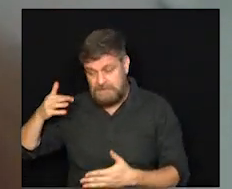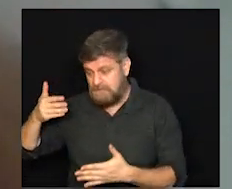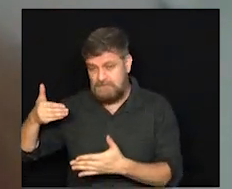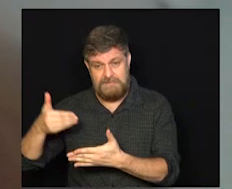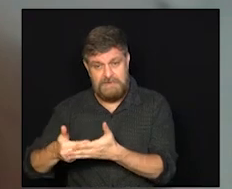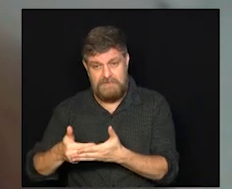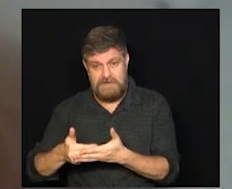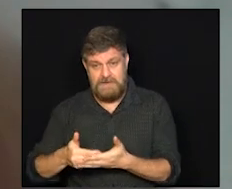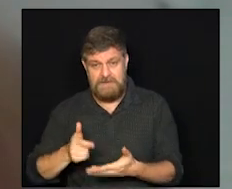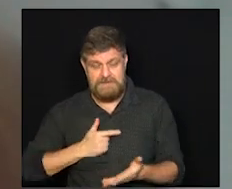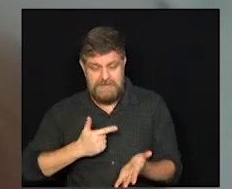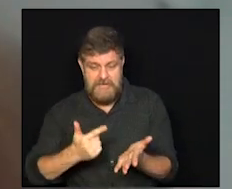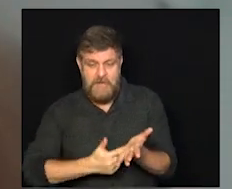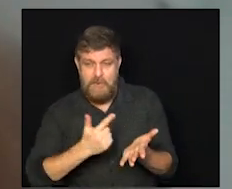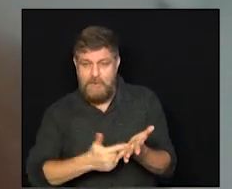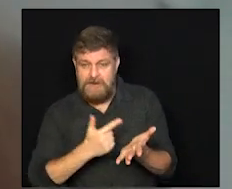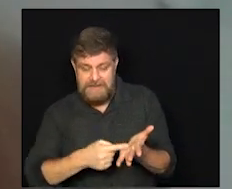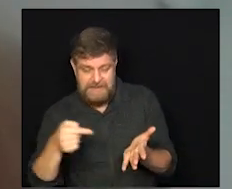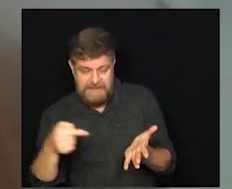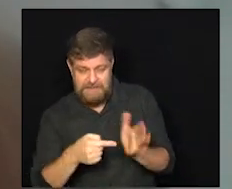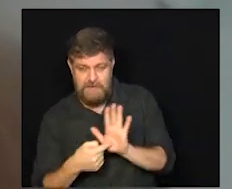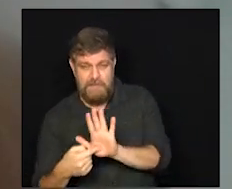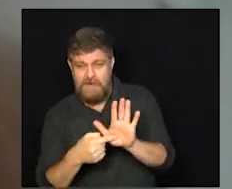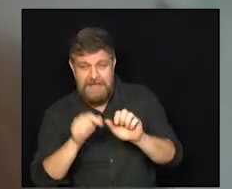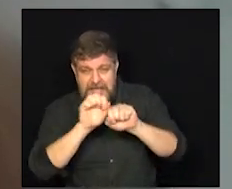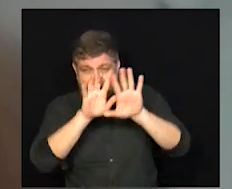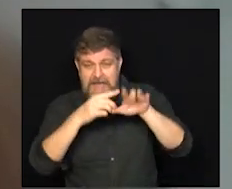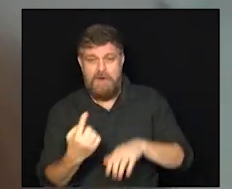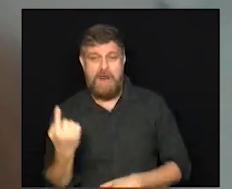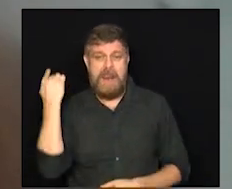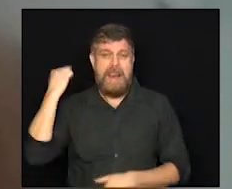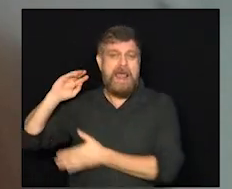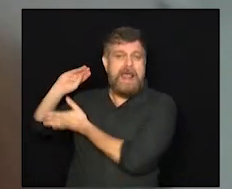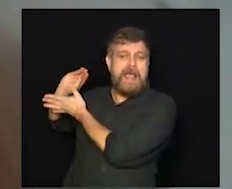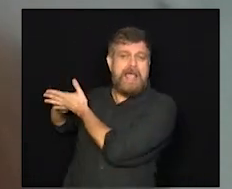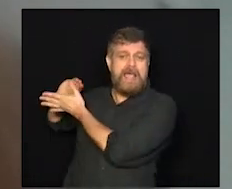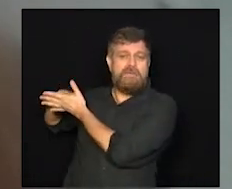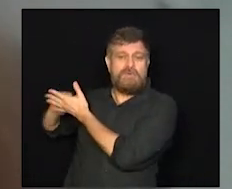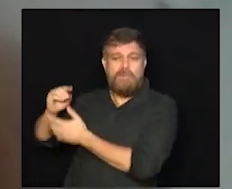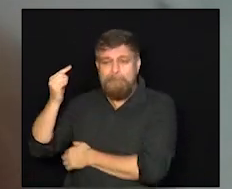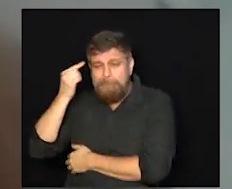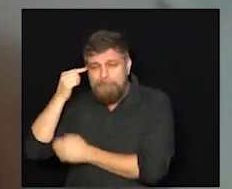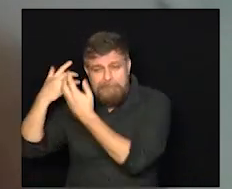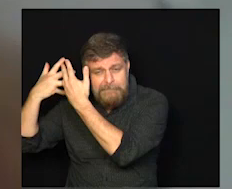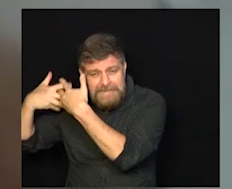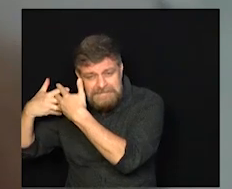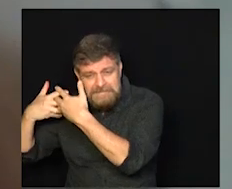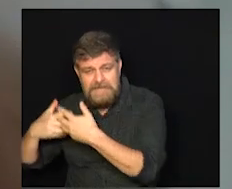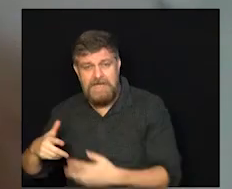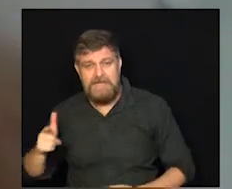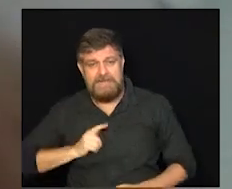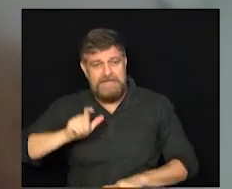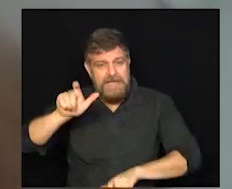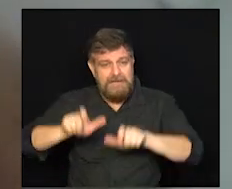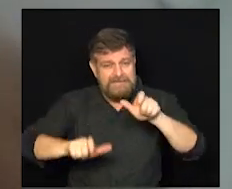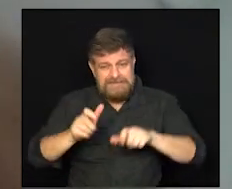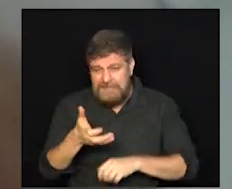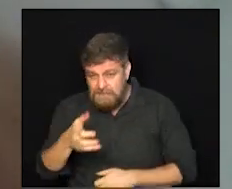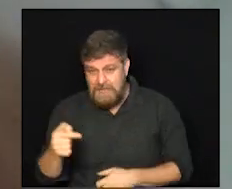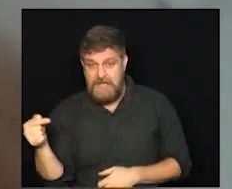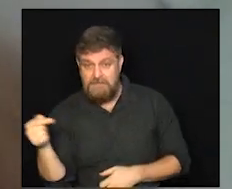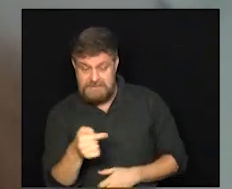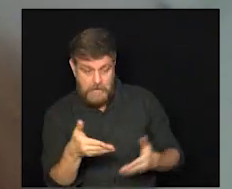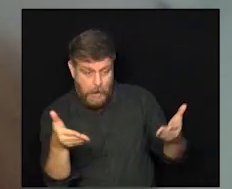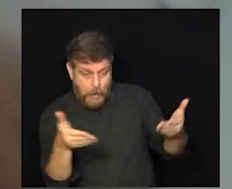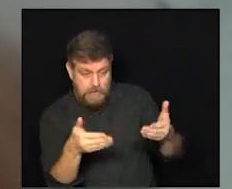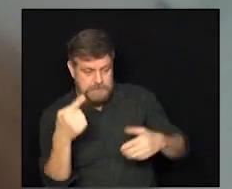das Memórias do Campo Grande, já deixou claro, porque não foi pensado. E, obviamente, existem aqueles que não vão querer pensar. Como vocês estão pensando